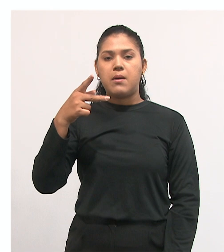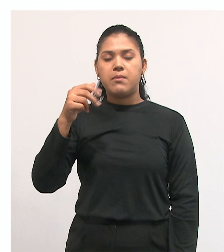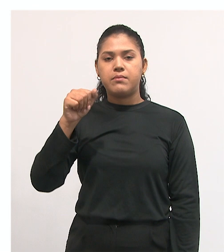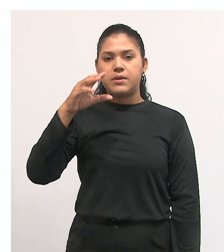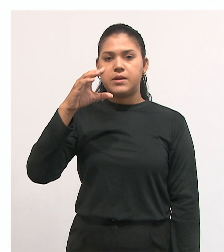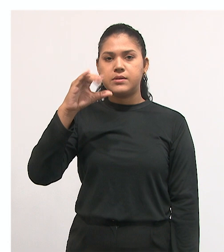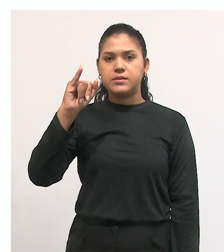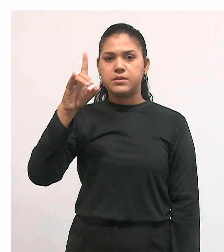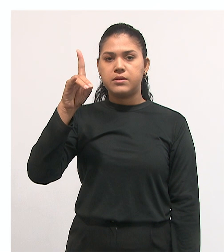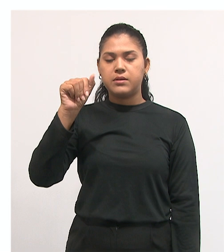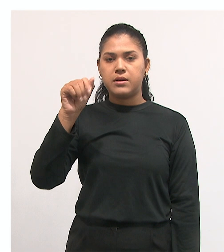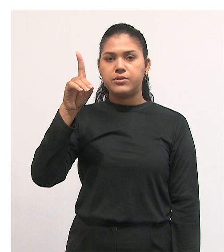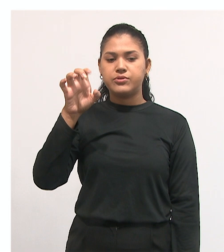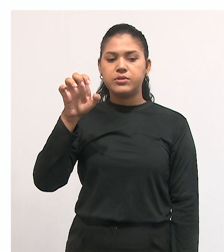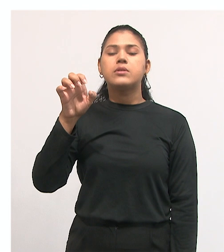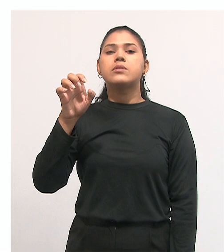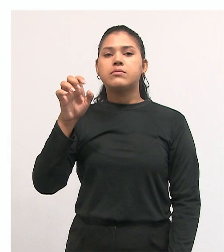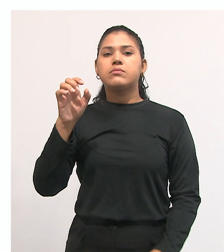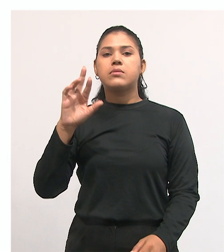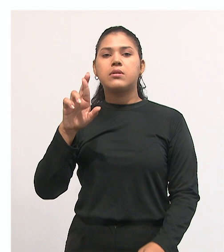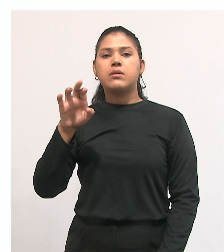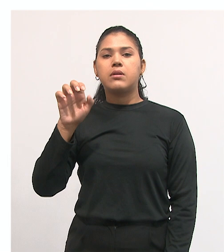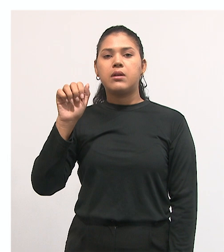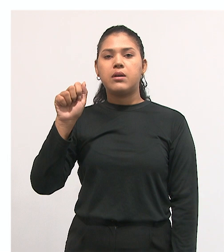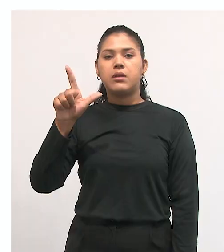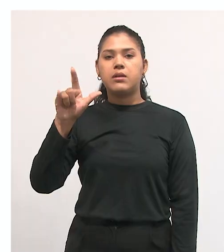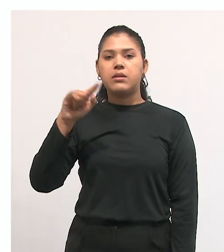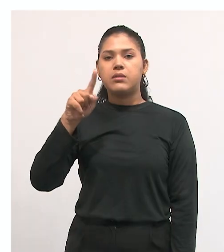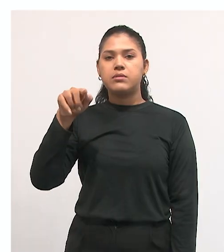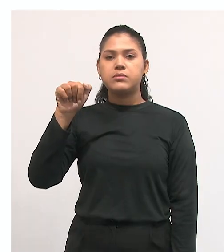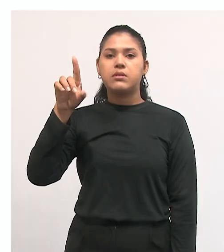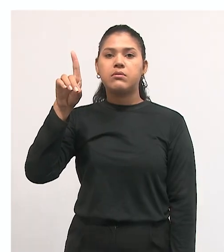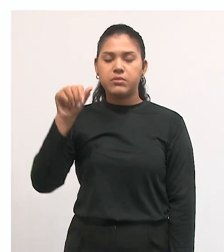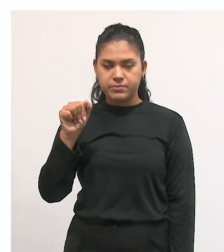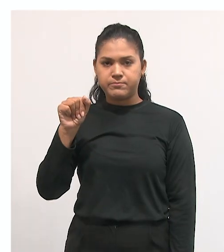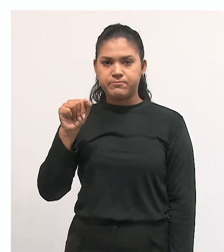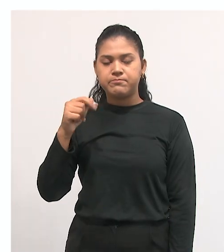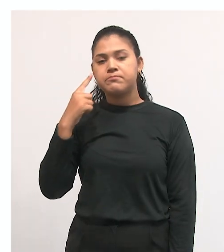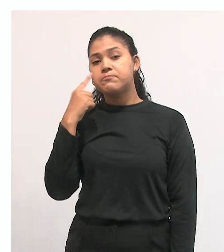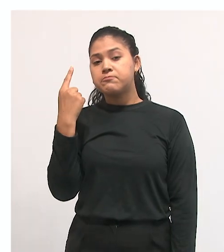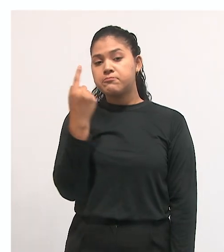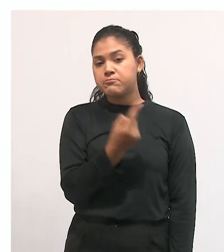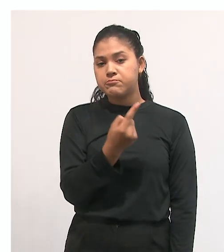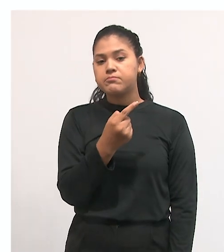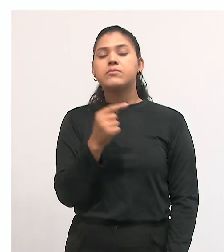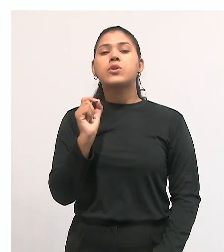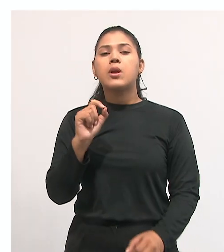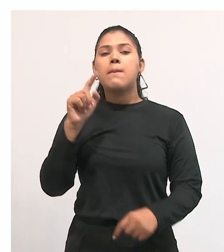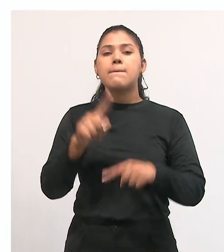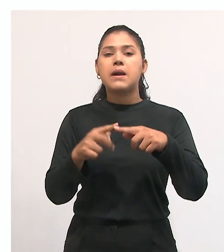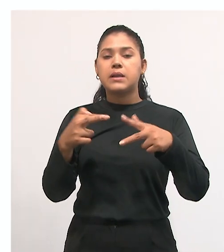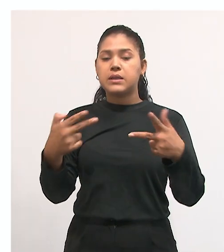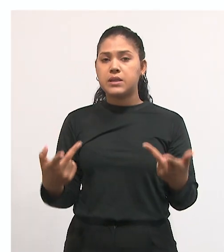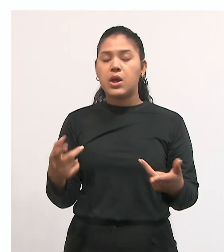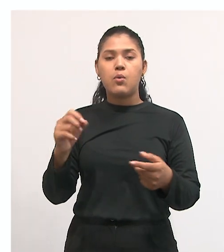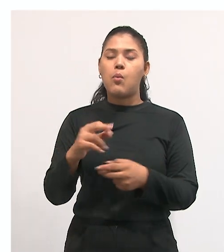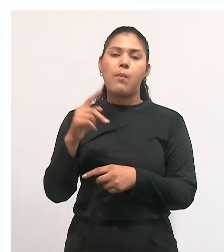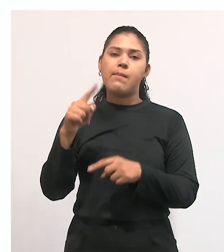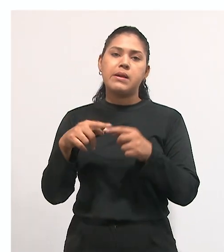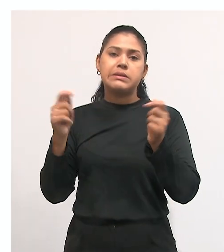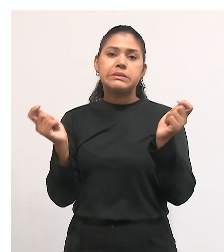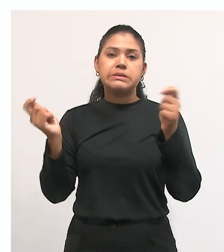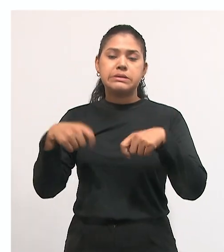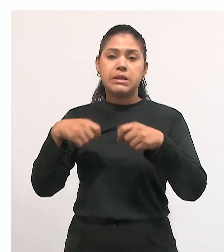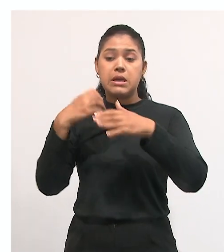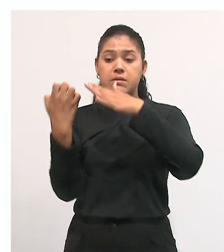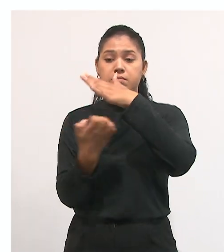um deles aqui, né? Capacidade produtiva disponível é a quantidade de bens ou serviços que